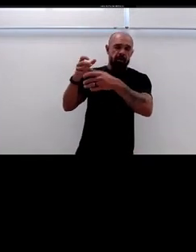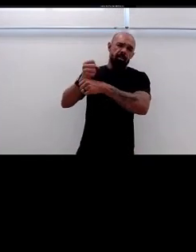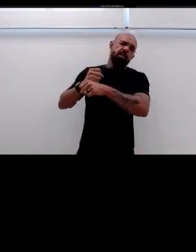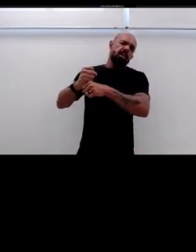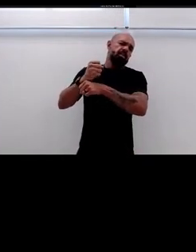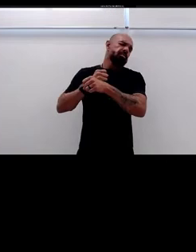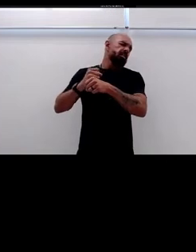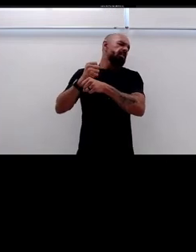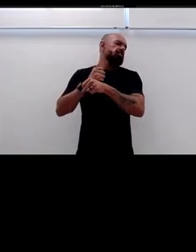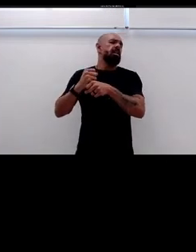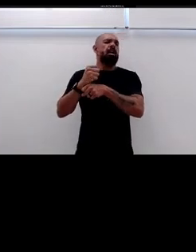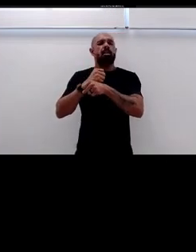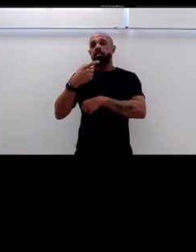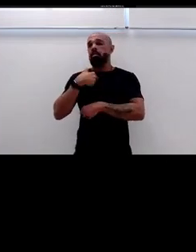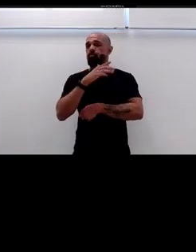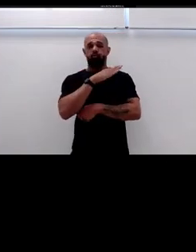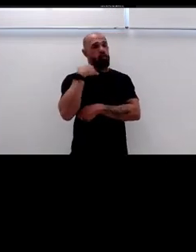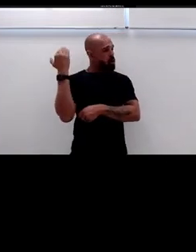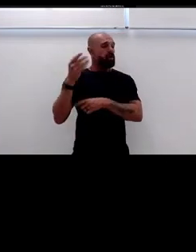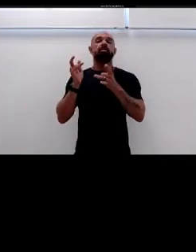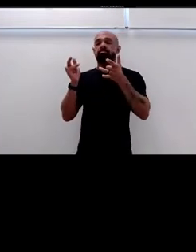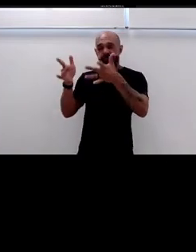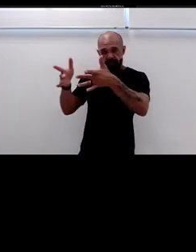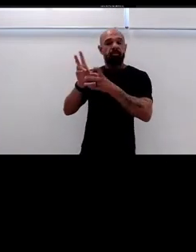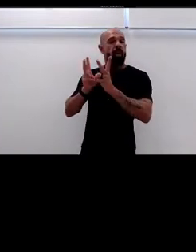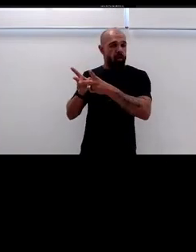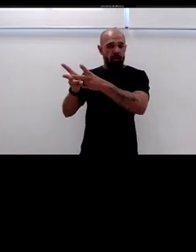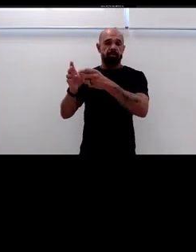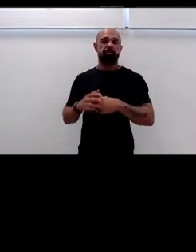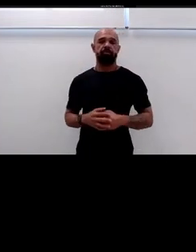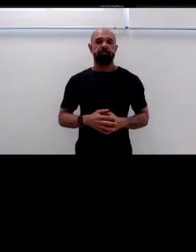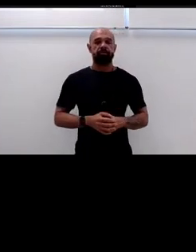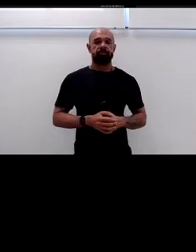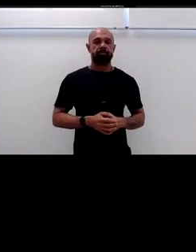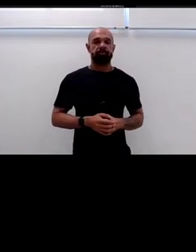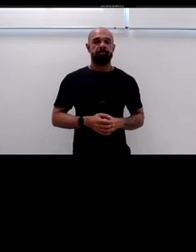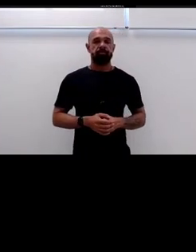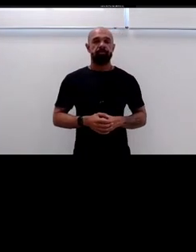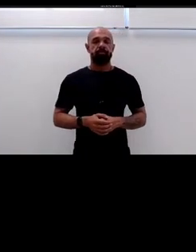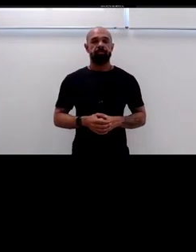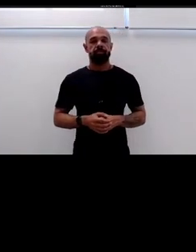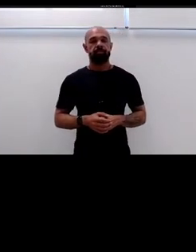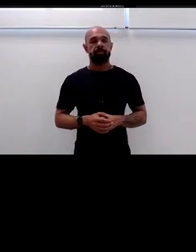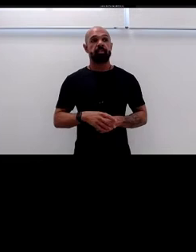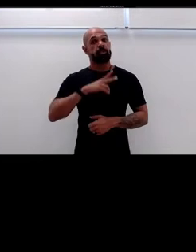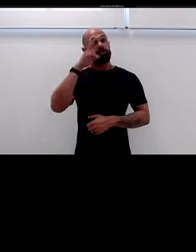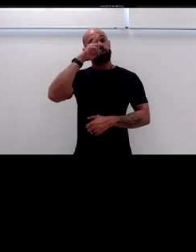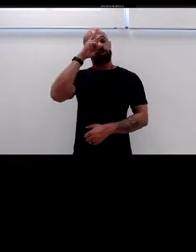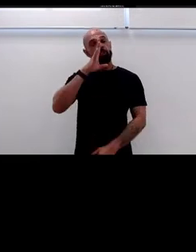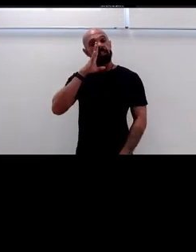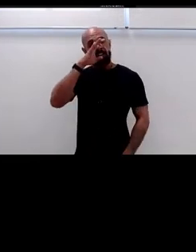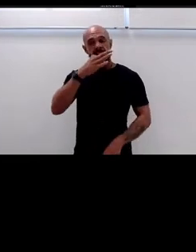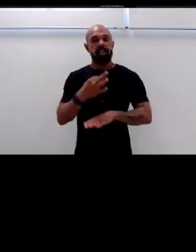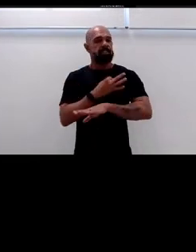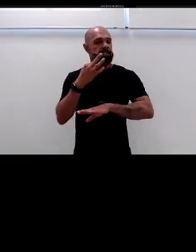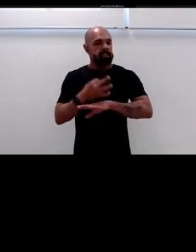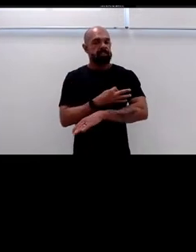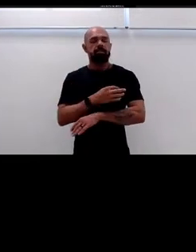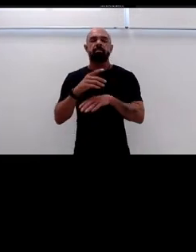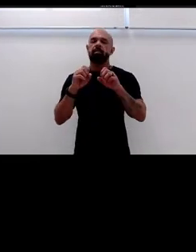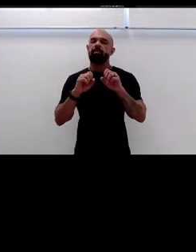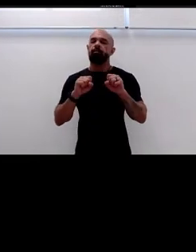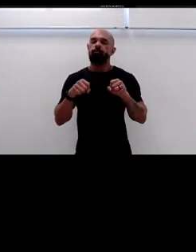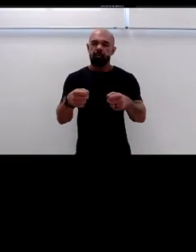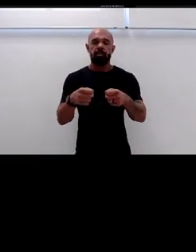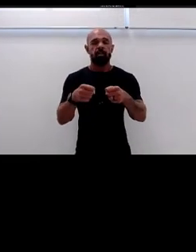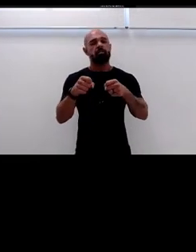anos, eu vou embora e ela vai continuar aí. E, assim, com uma história de resistência, com uma força, uma ferramenta,